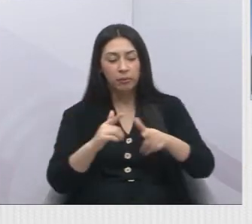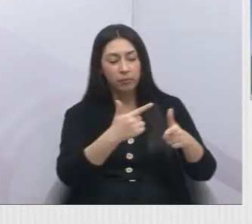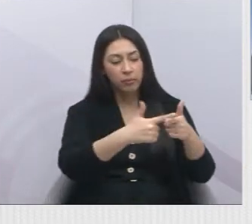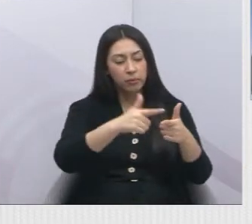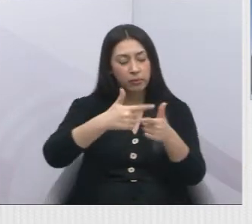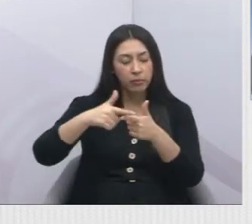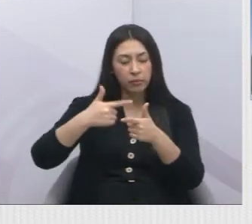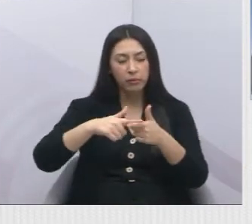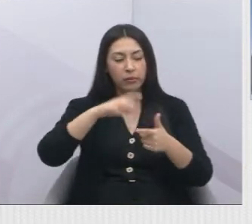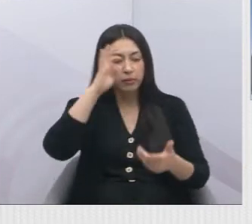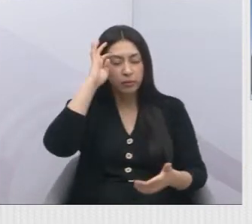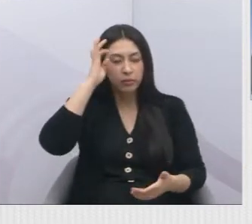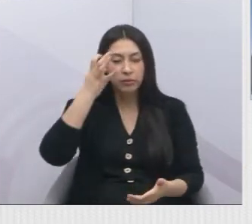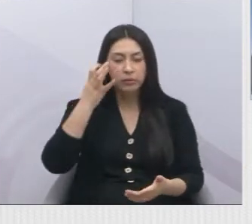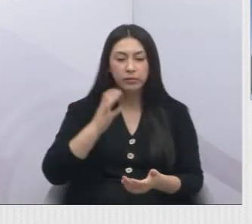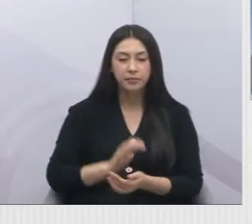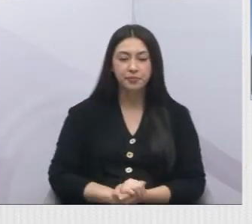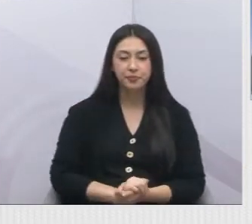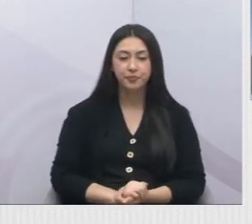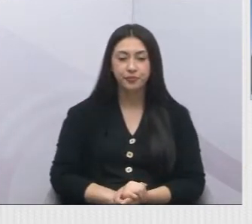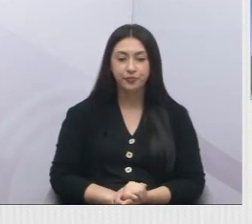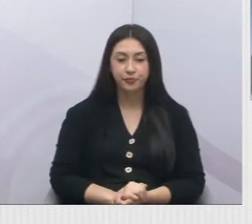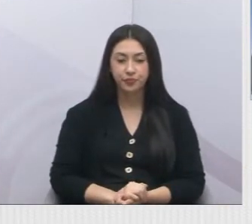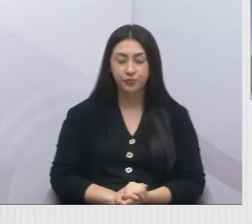trabalho de tapar buraco. Pode ir para a próxima?